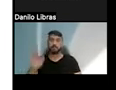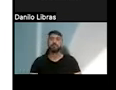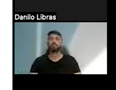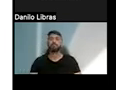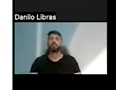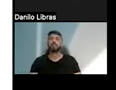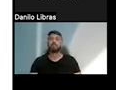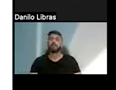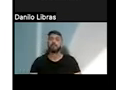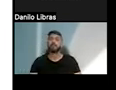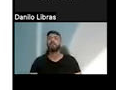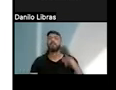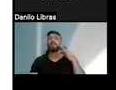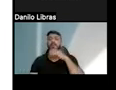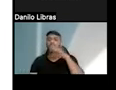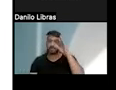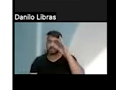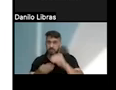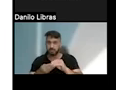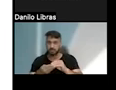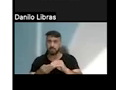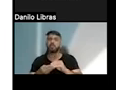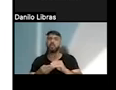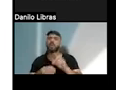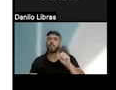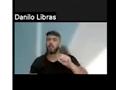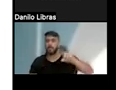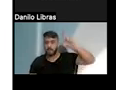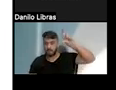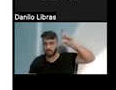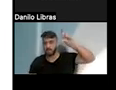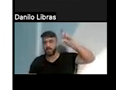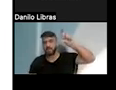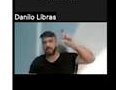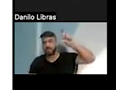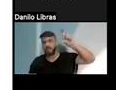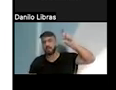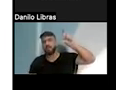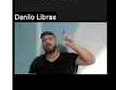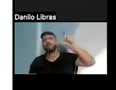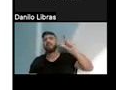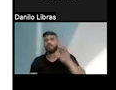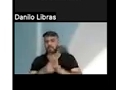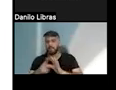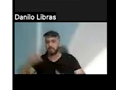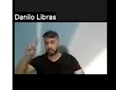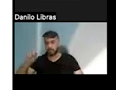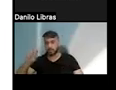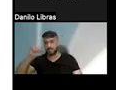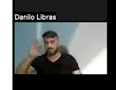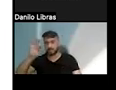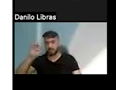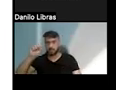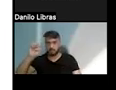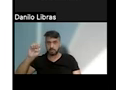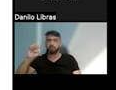né, nos levando, portanto, a crer que justamente esse aumento, né, da fosforilação do F2-alfa e redução da síntese proteica